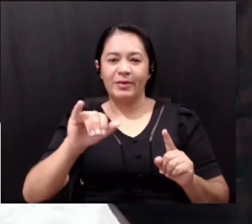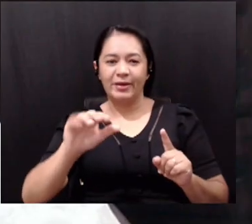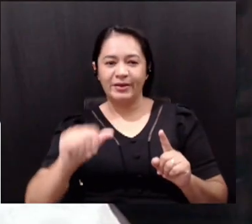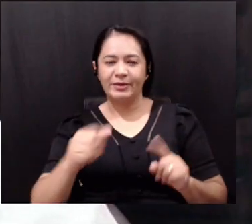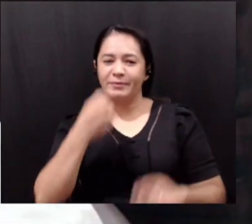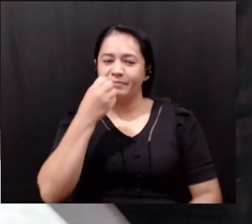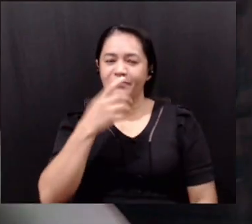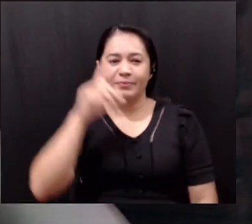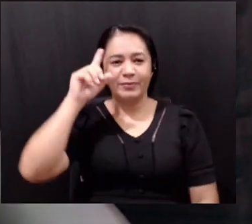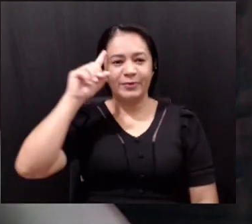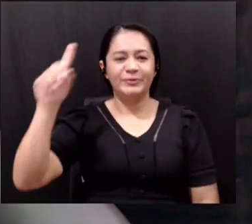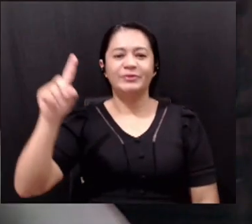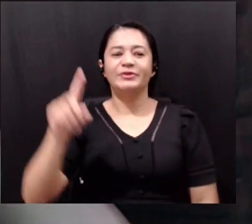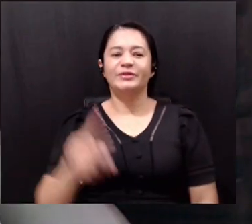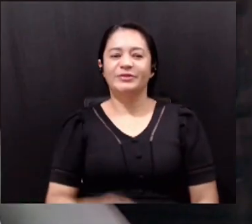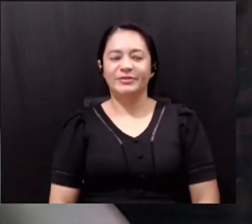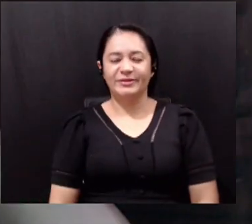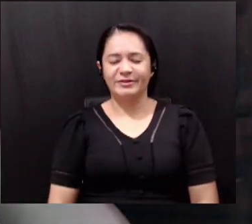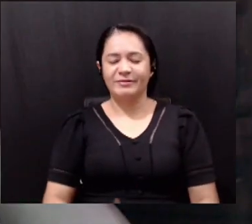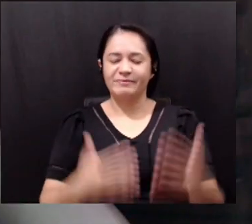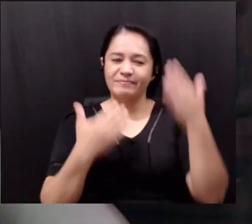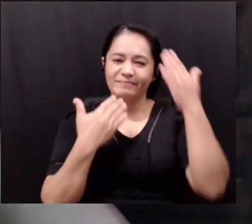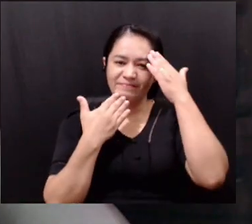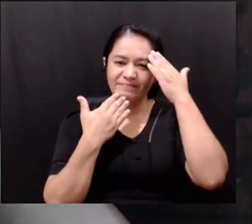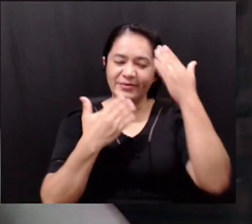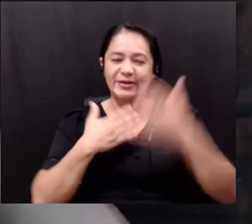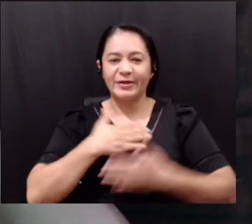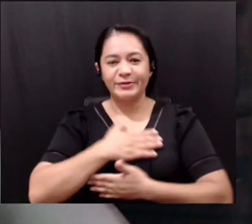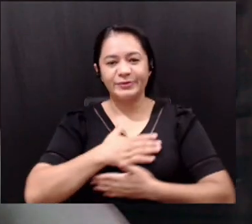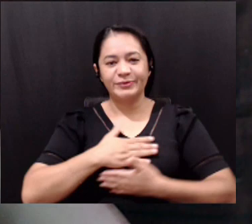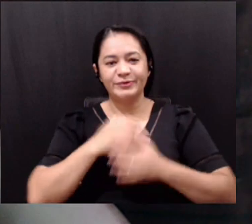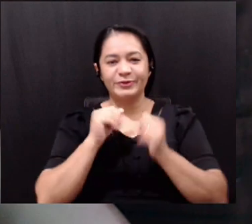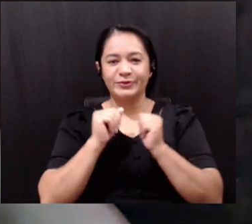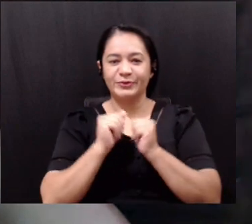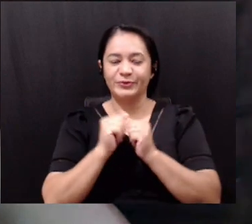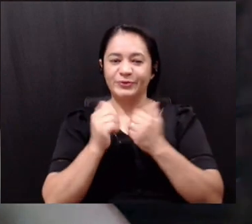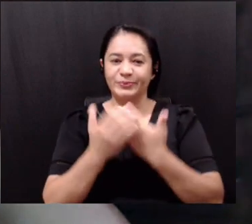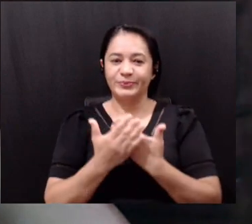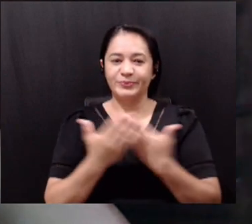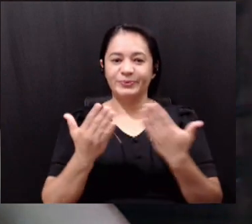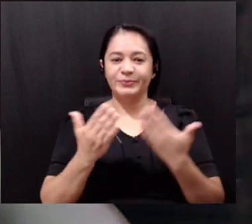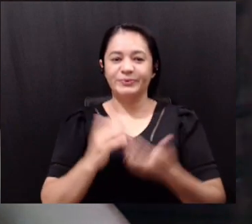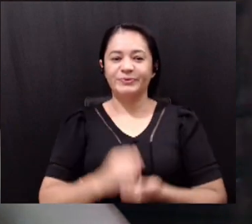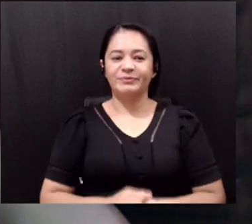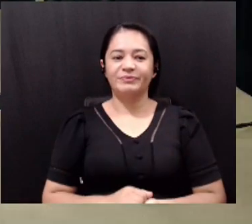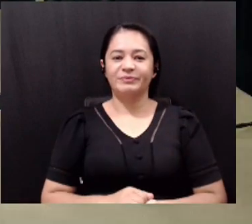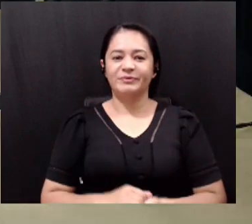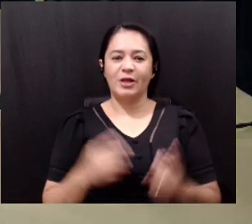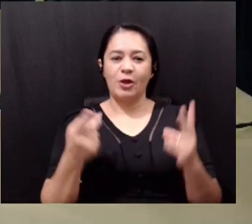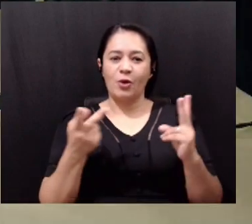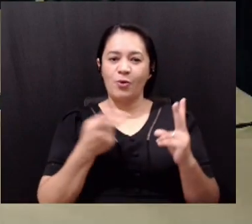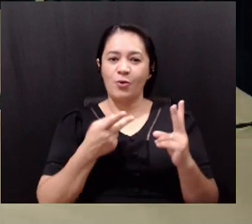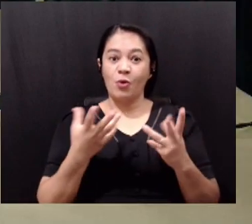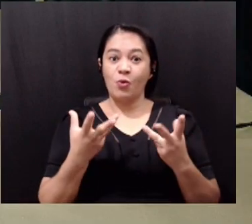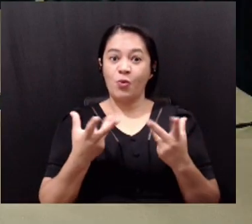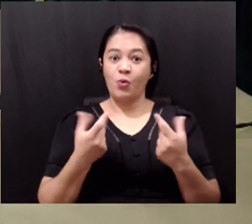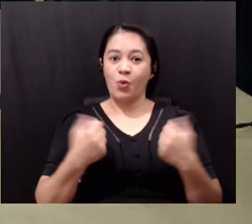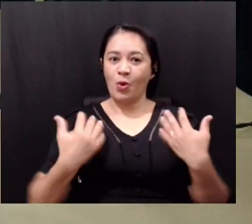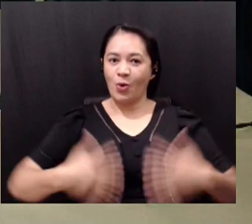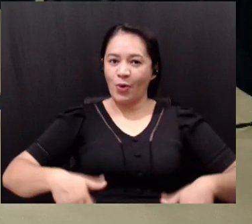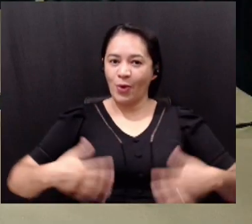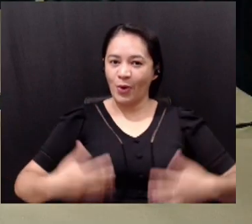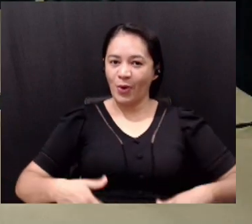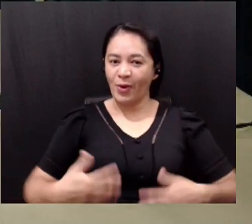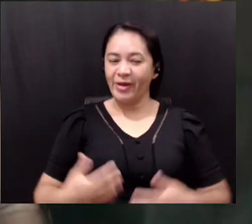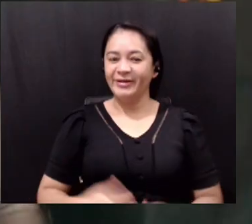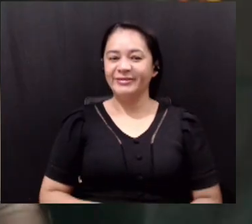dia, Rúbia. Obrigada. E é uma satisfação estar aqui com vocês também. Maravilhosas, hein? Já sentiu o peso do programa de hoje, né? Pelo Zoom,